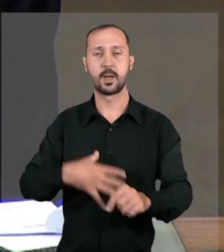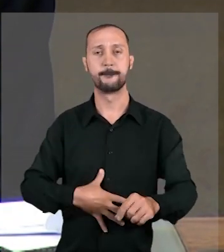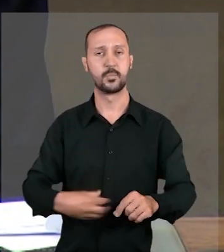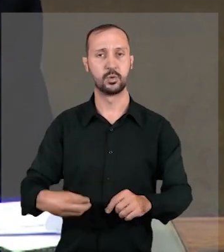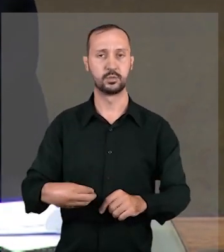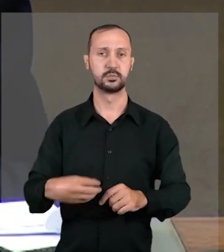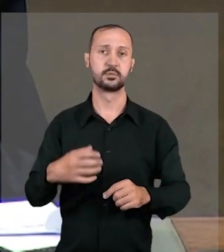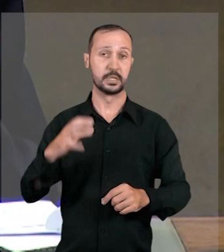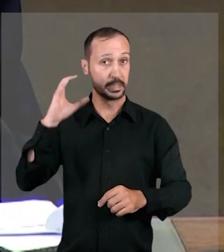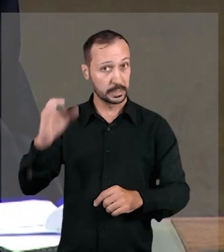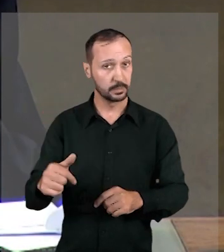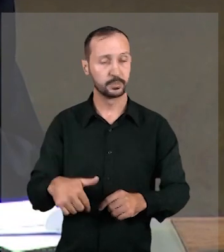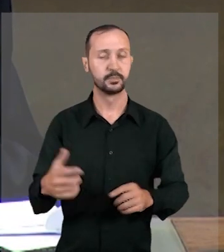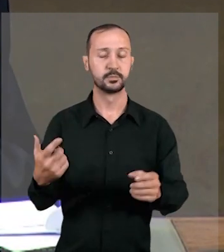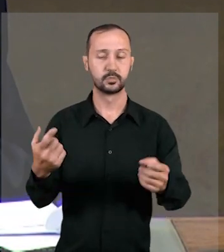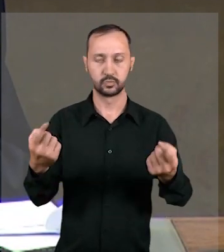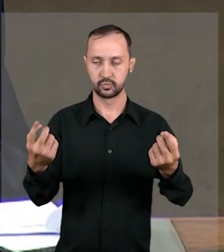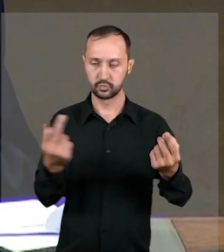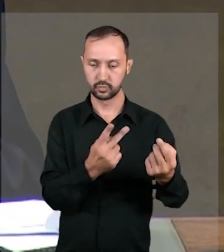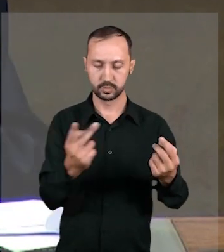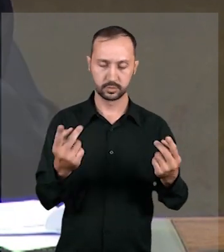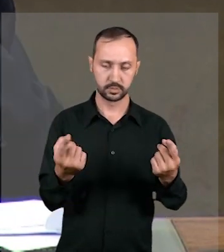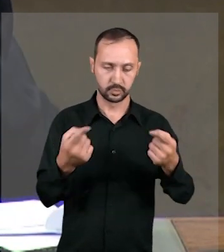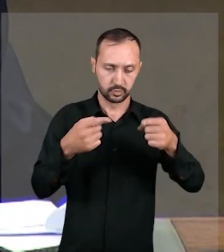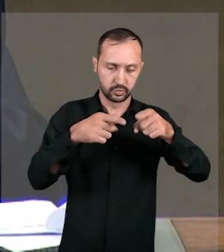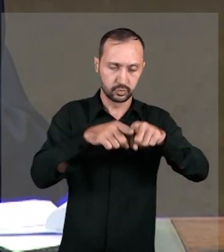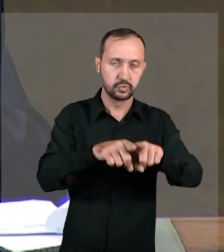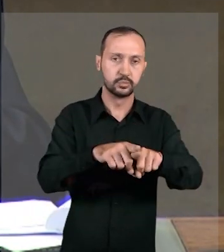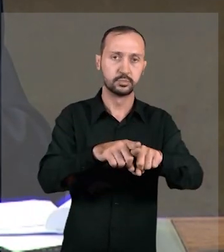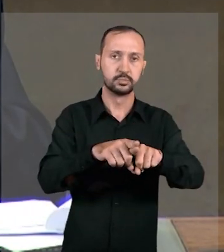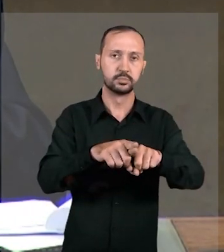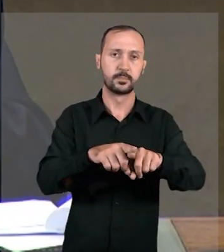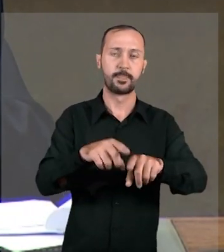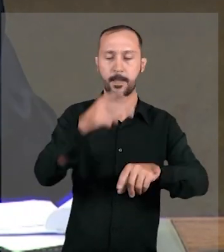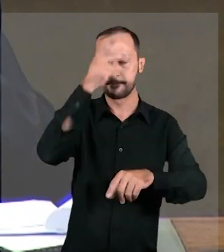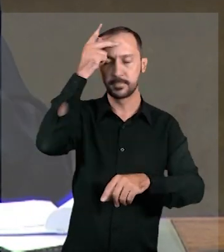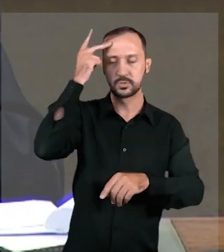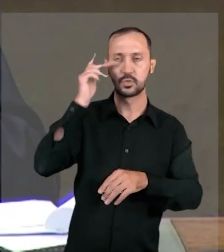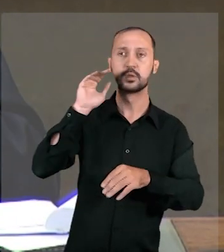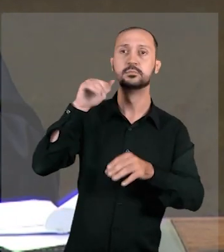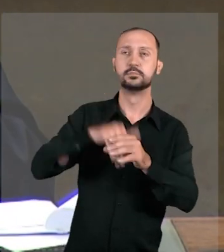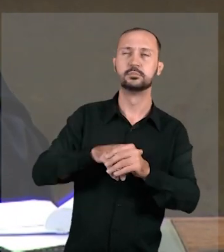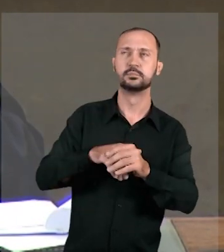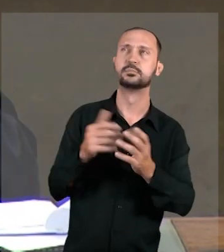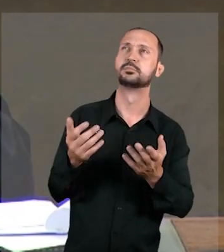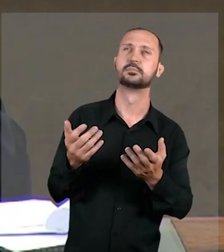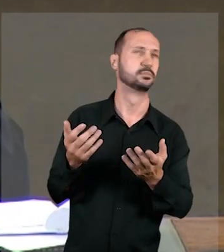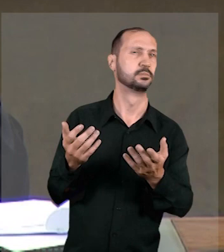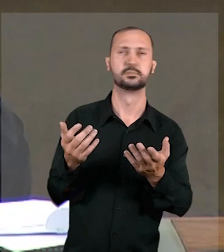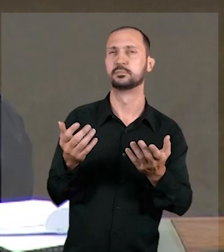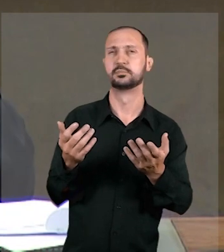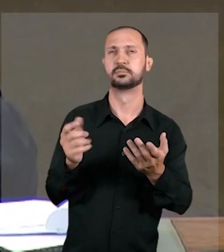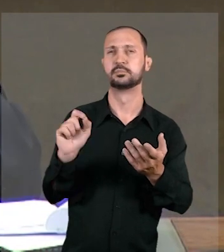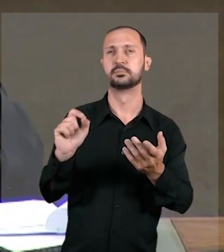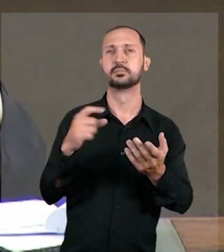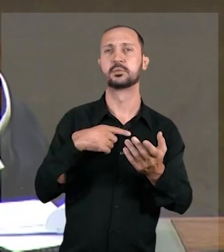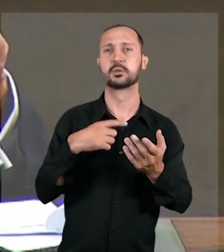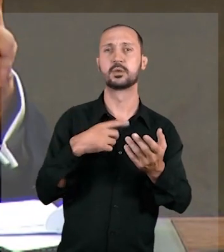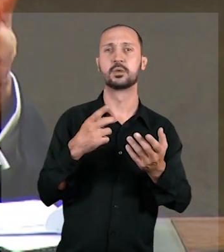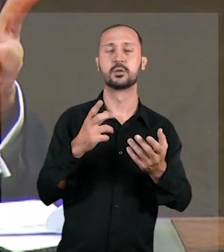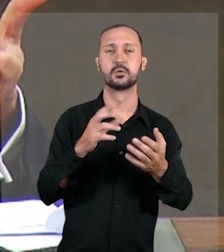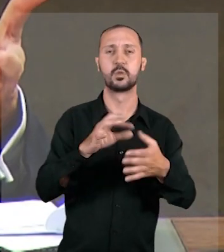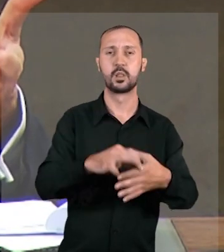aborto. Quando eles se coligam, o eleitor que pensa estar votando numa